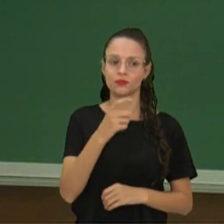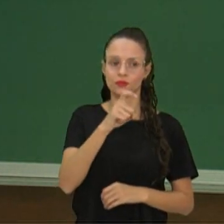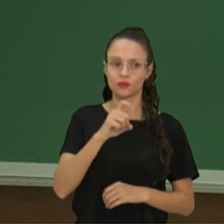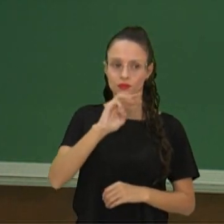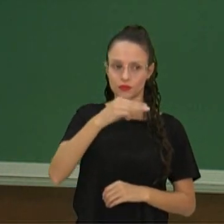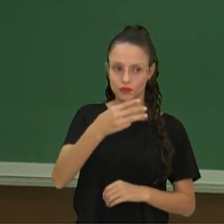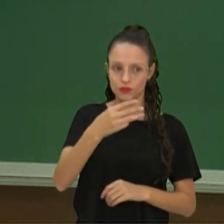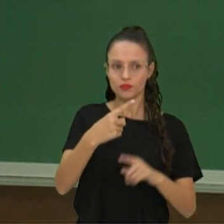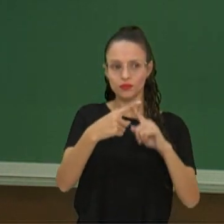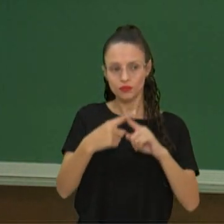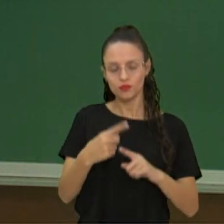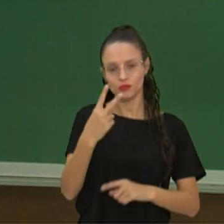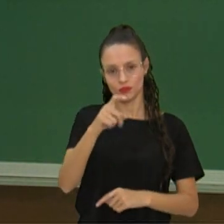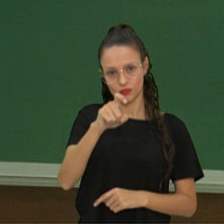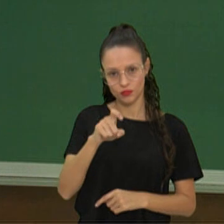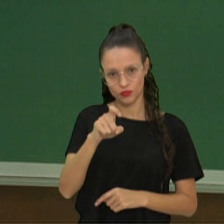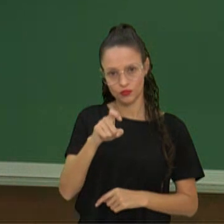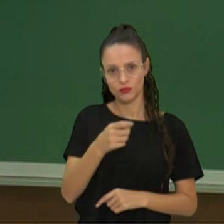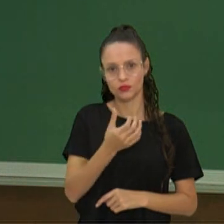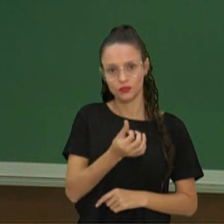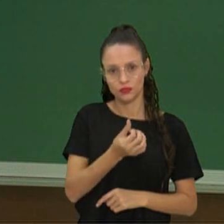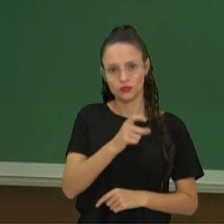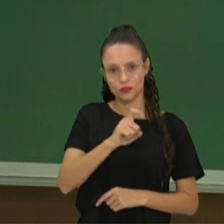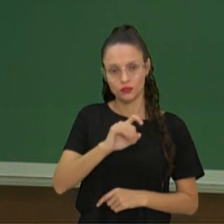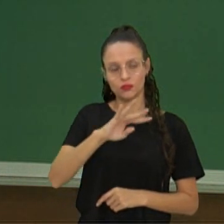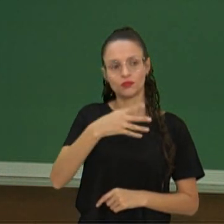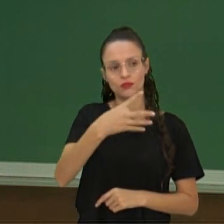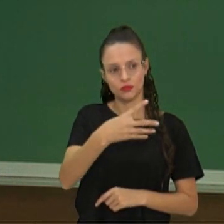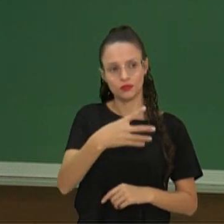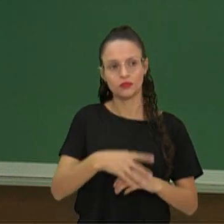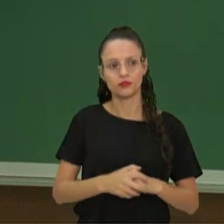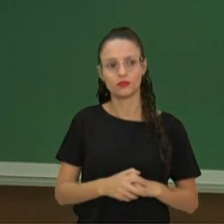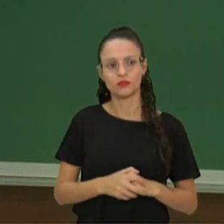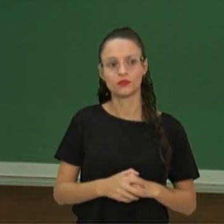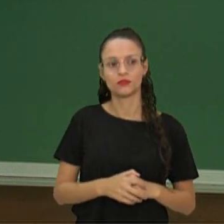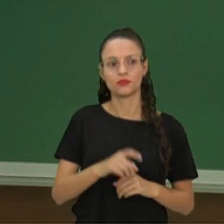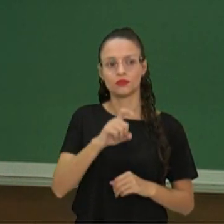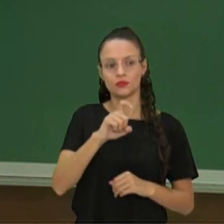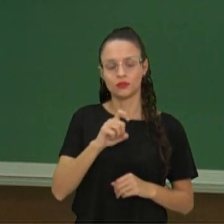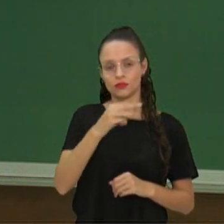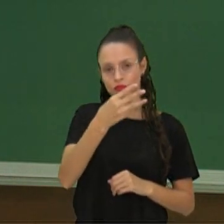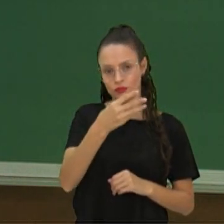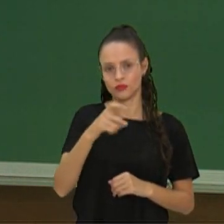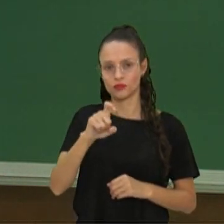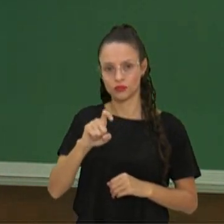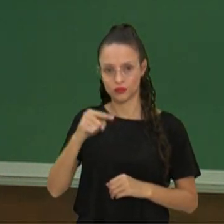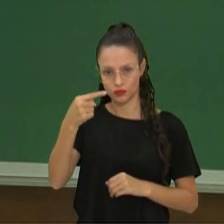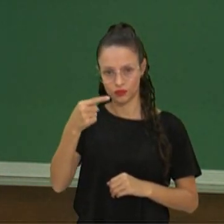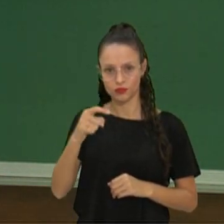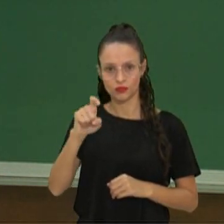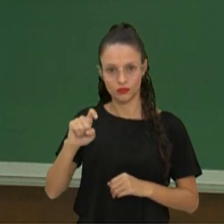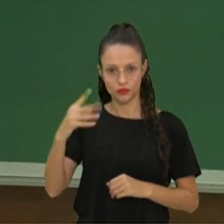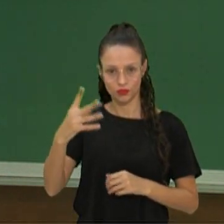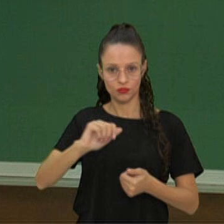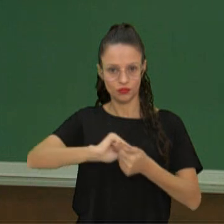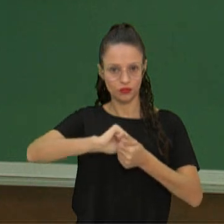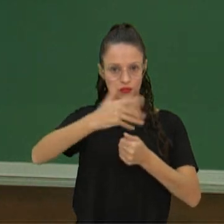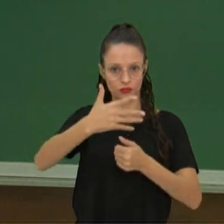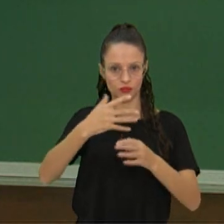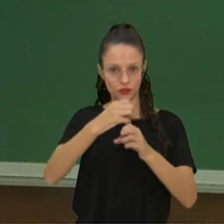cubo vezes 2x dá 6x à quarta. x3 com x1, x4. Somos